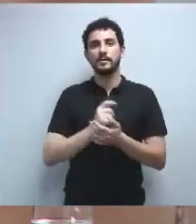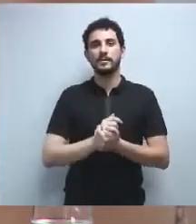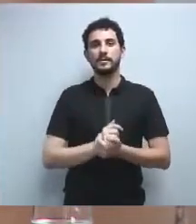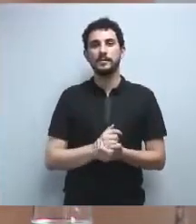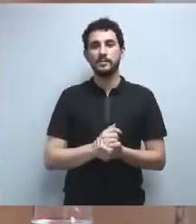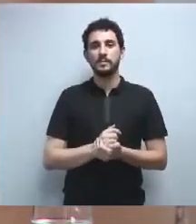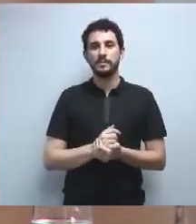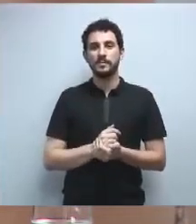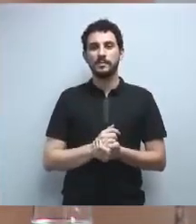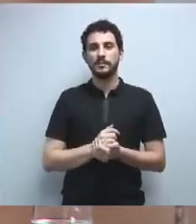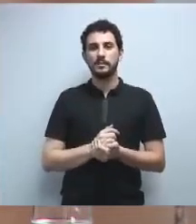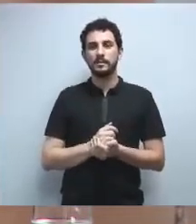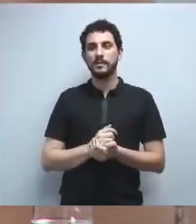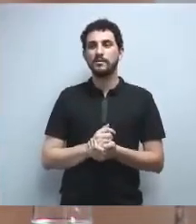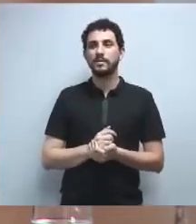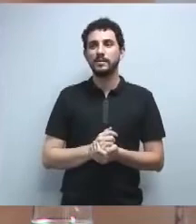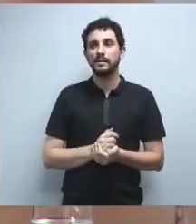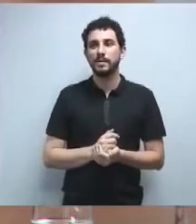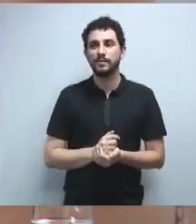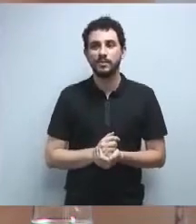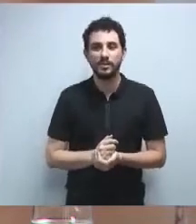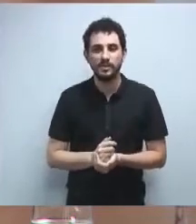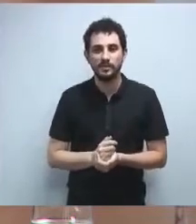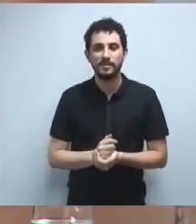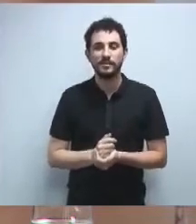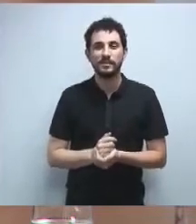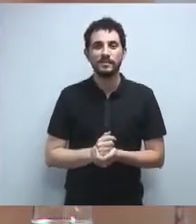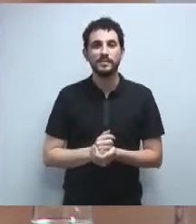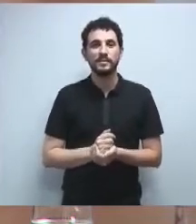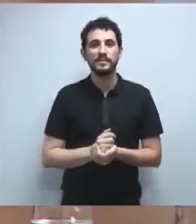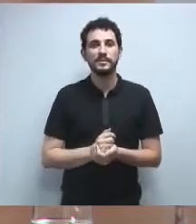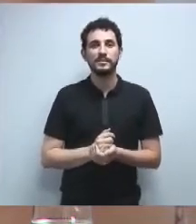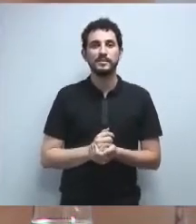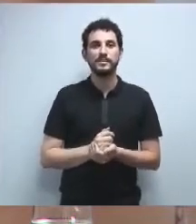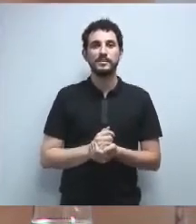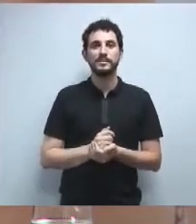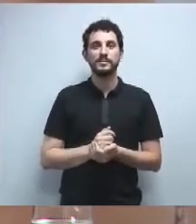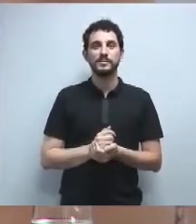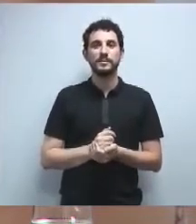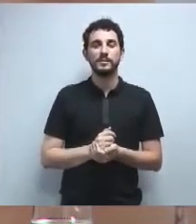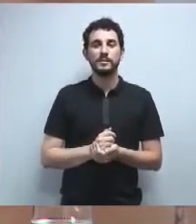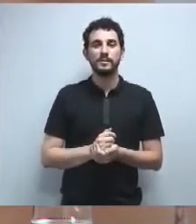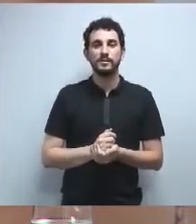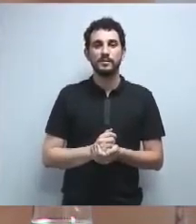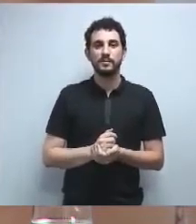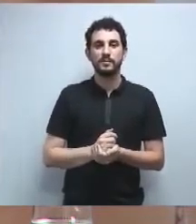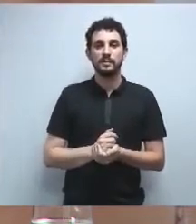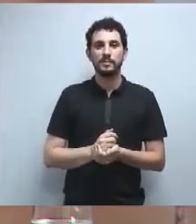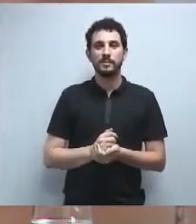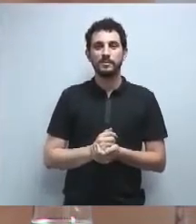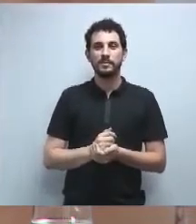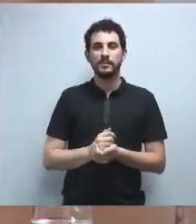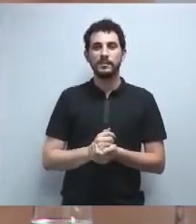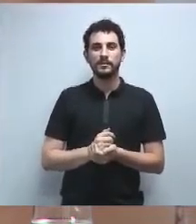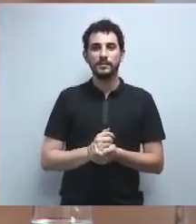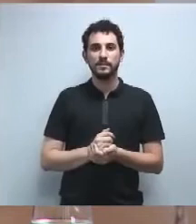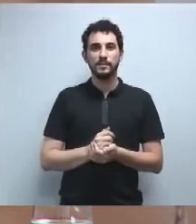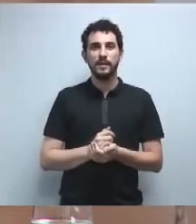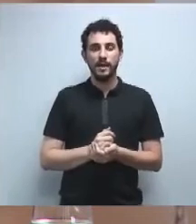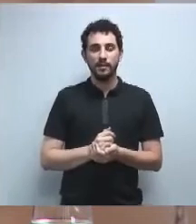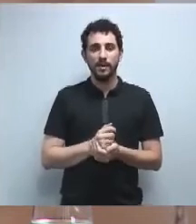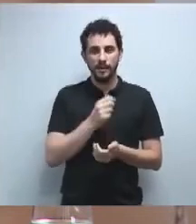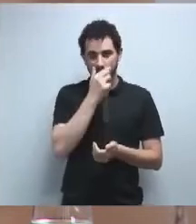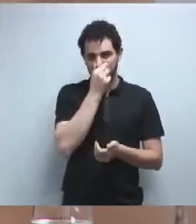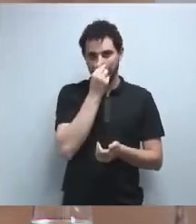a serenidade com que deve haver um ministério público firmeza mas com